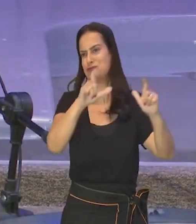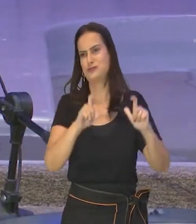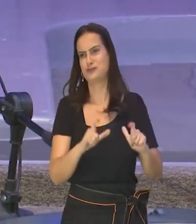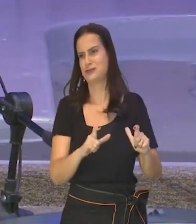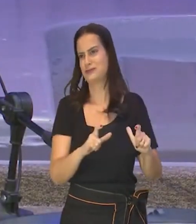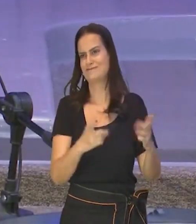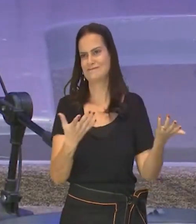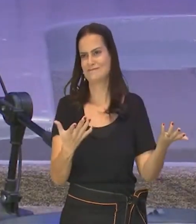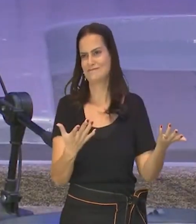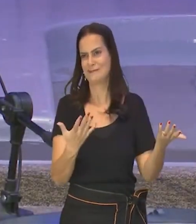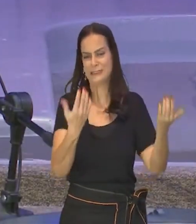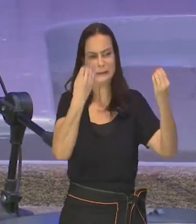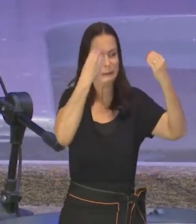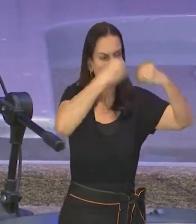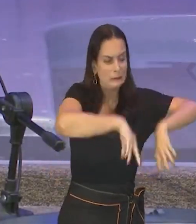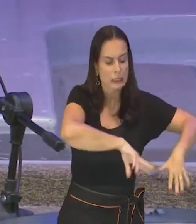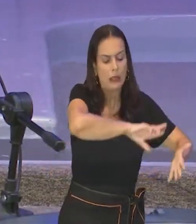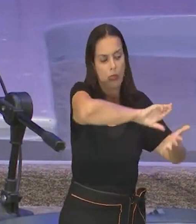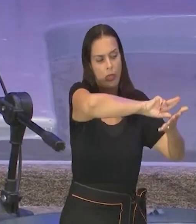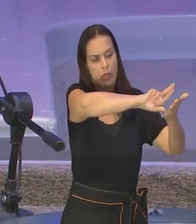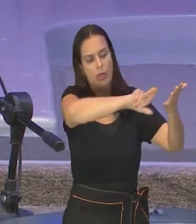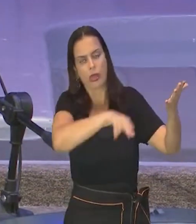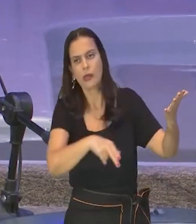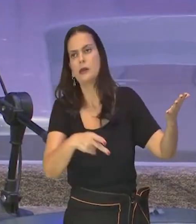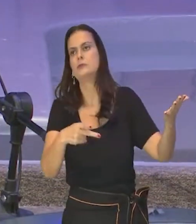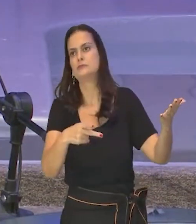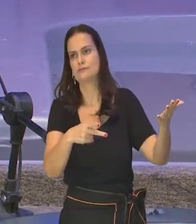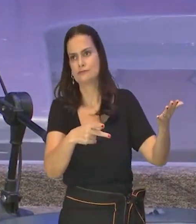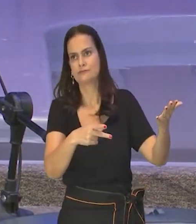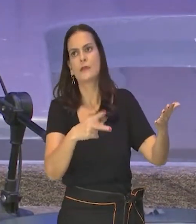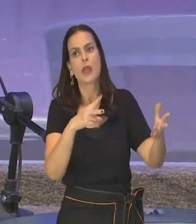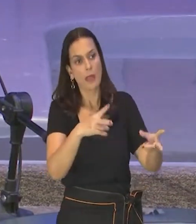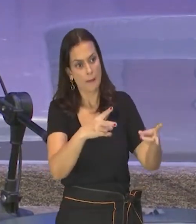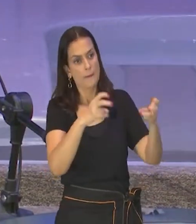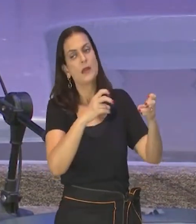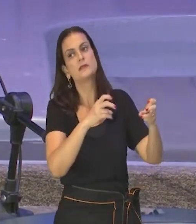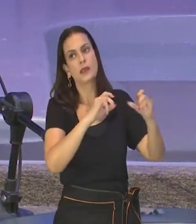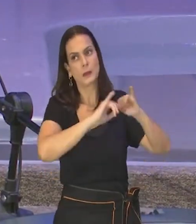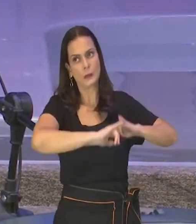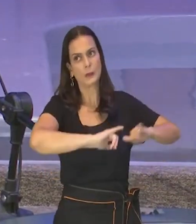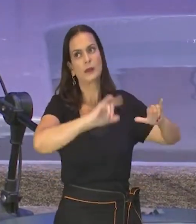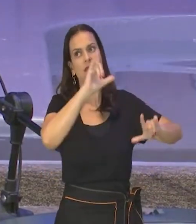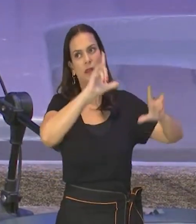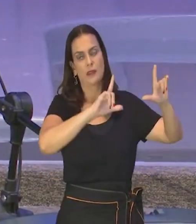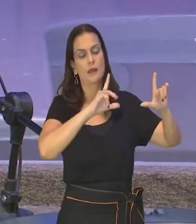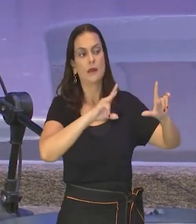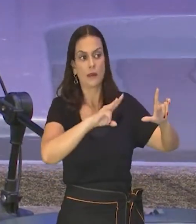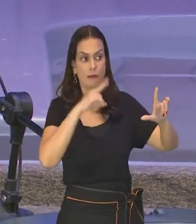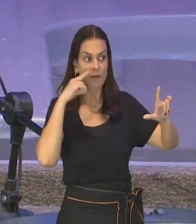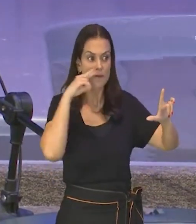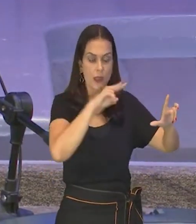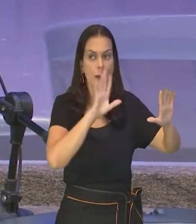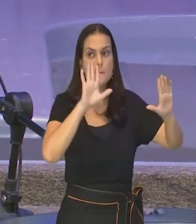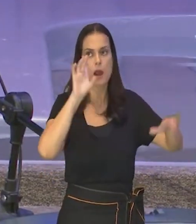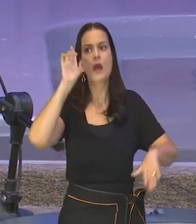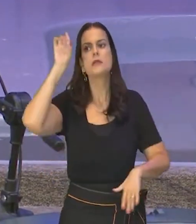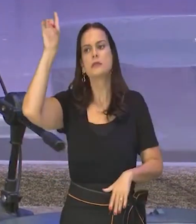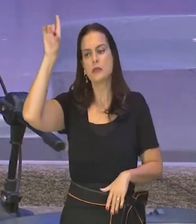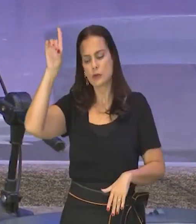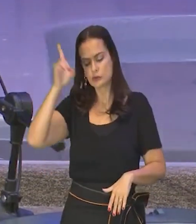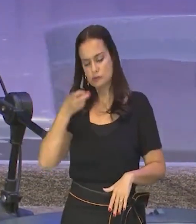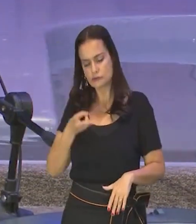tragédias, todos nós percebemos através dos noticiários. Mas Deus continua no seu